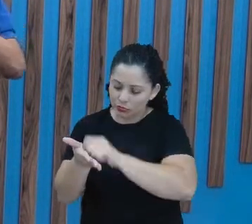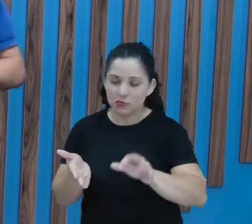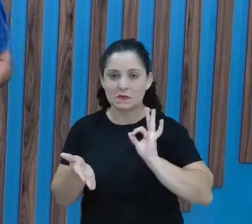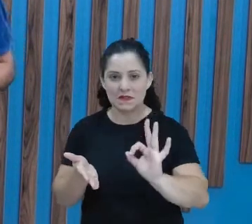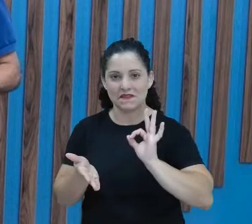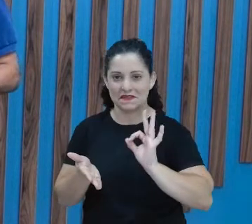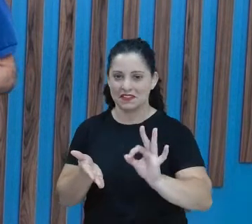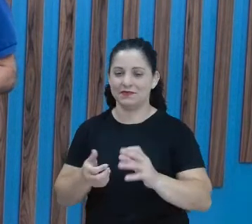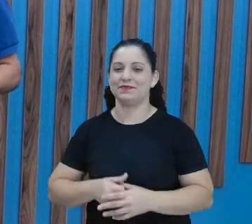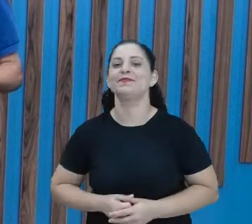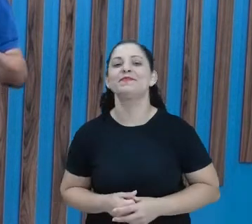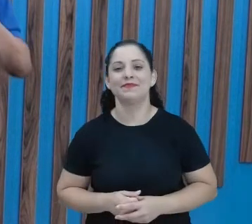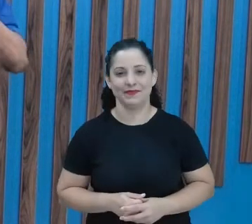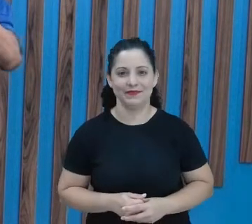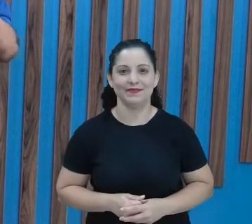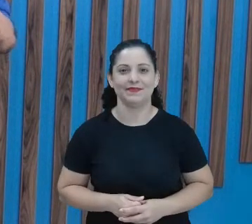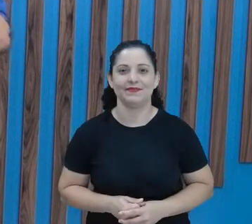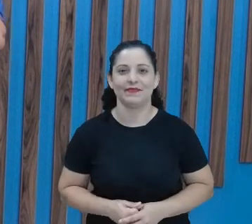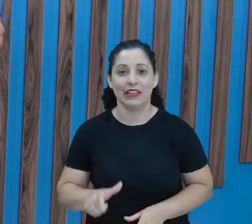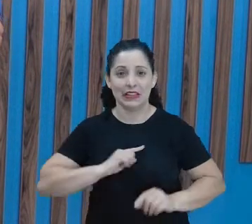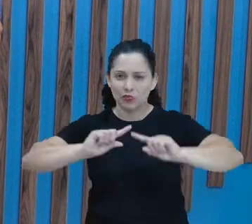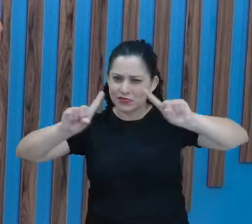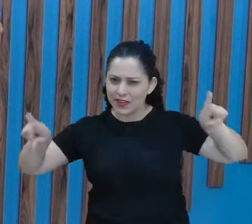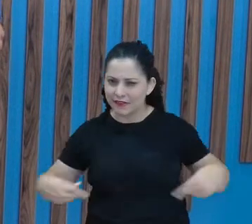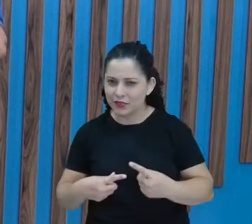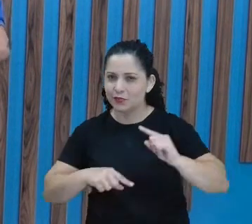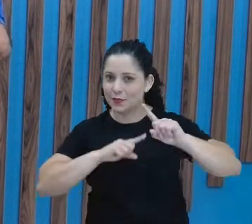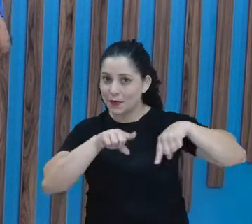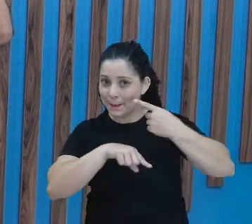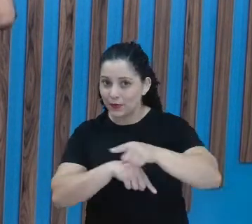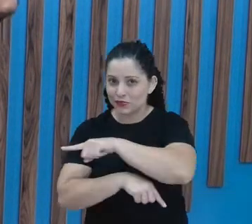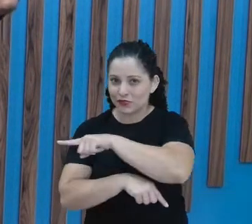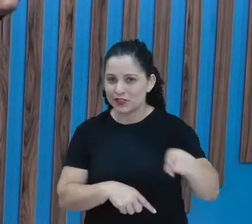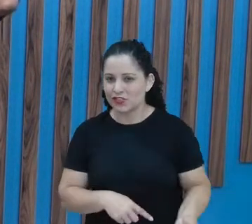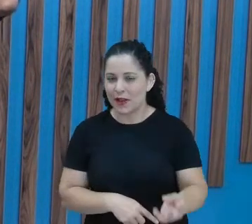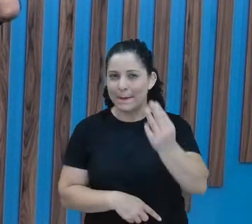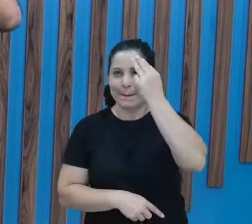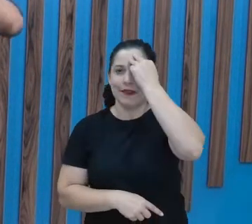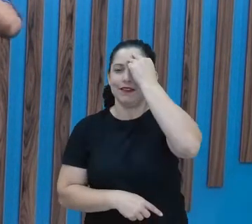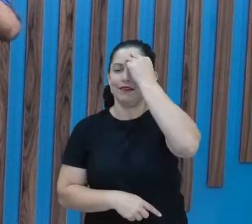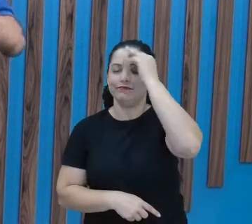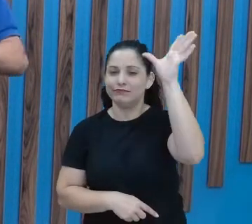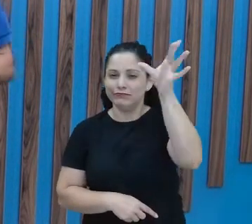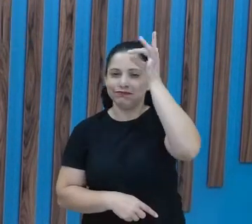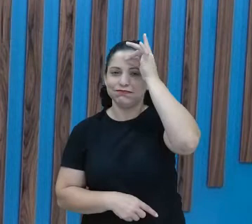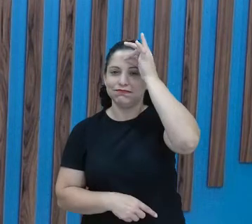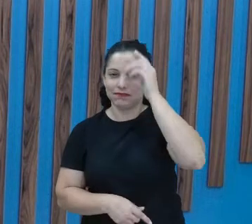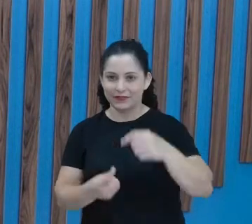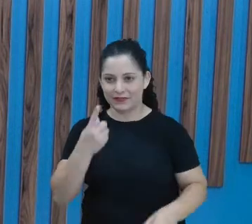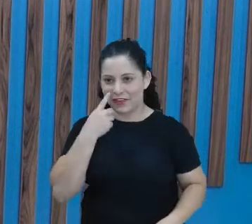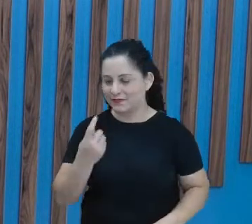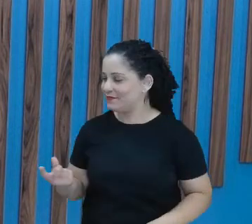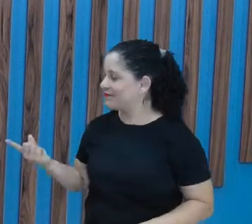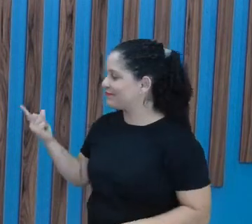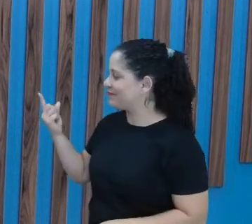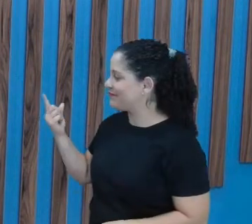craque. Fera demais. Tem até um desafio no final da aula que você vai ter que fazer isso de mente, de cabeça. Se liga aqui, de cabeça um pouquinho aqui, ó,